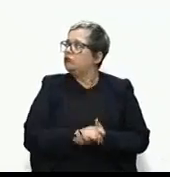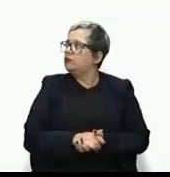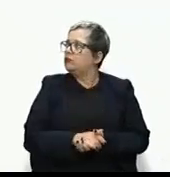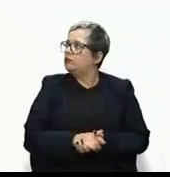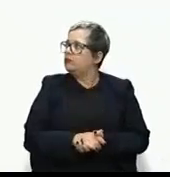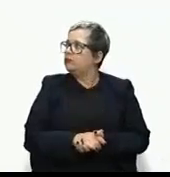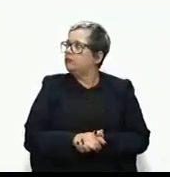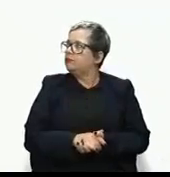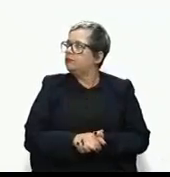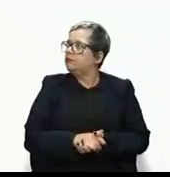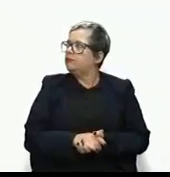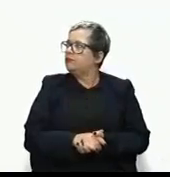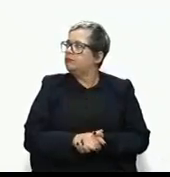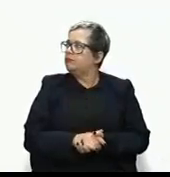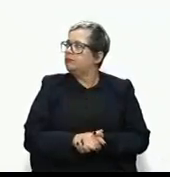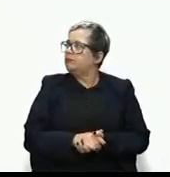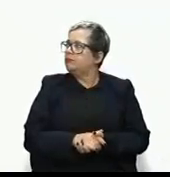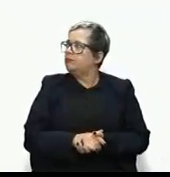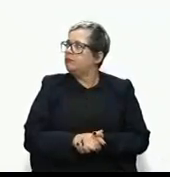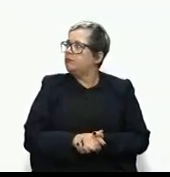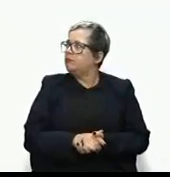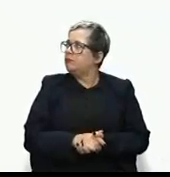nós vamos ter aqui uma